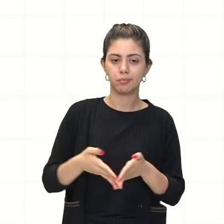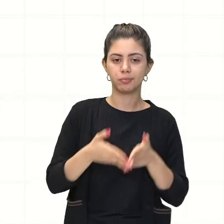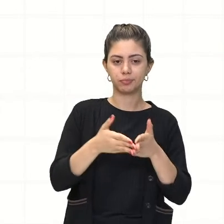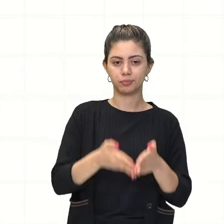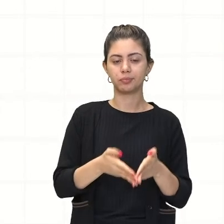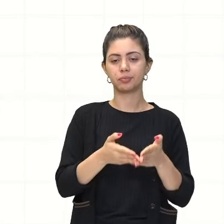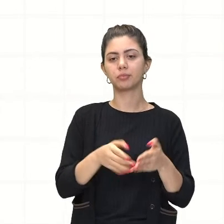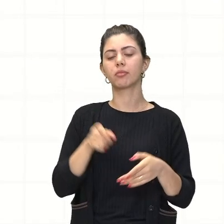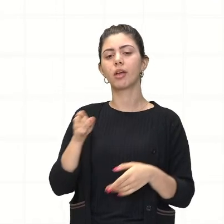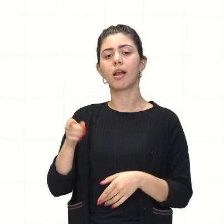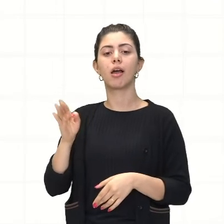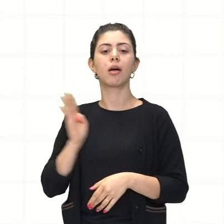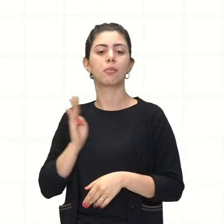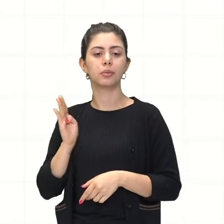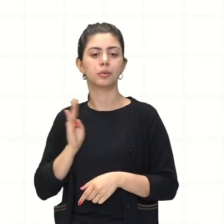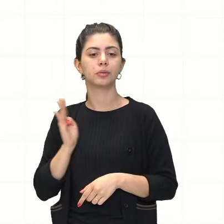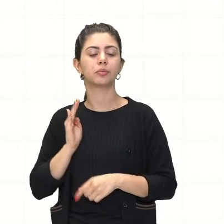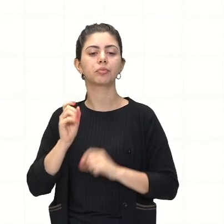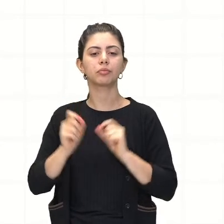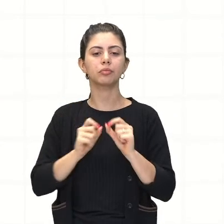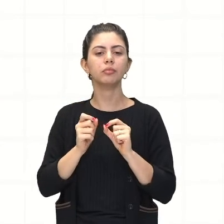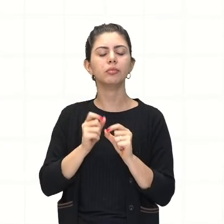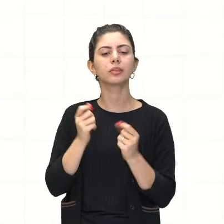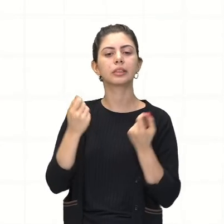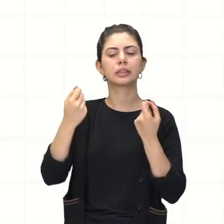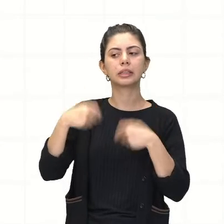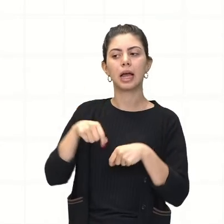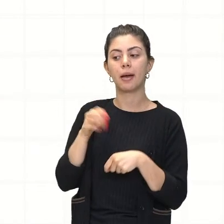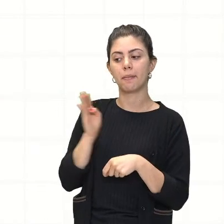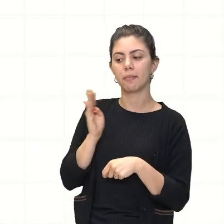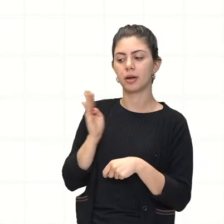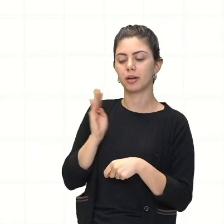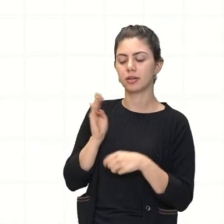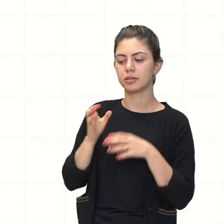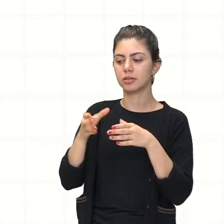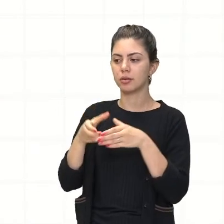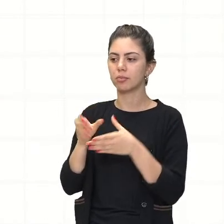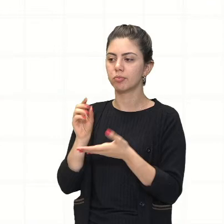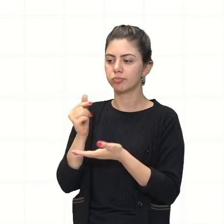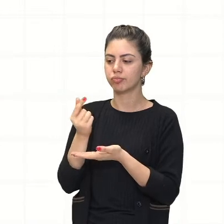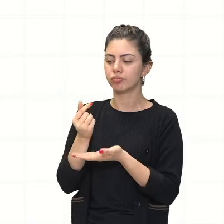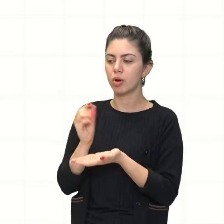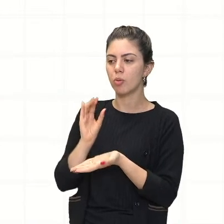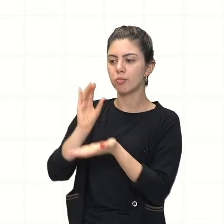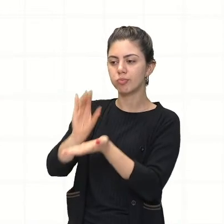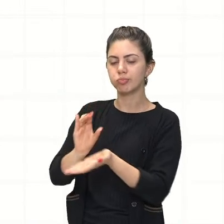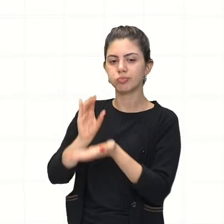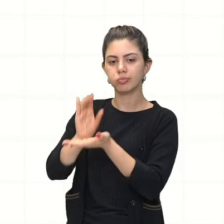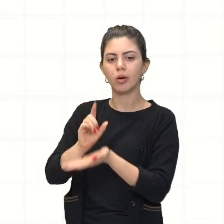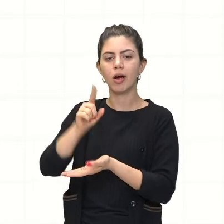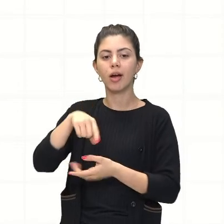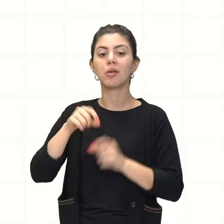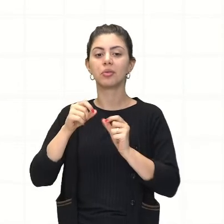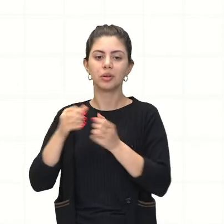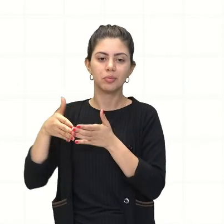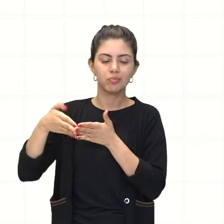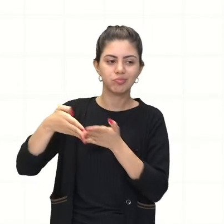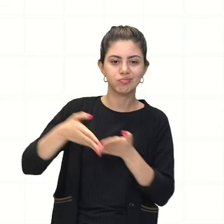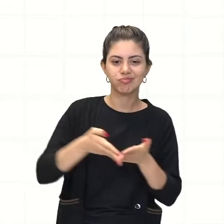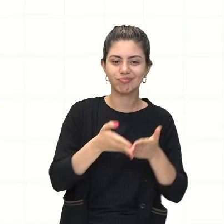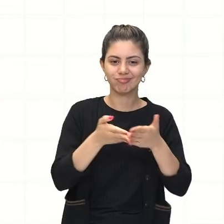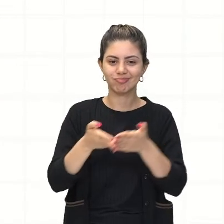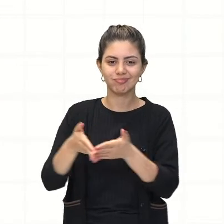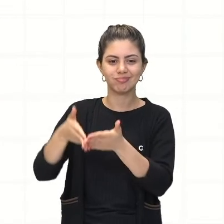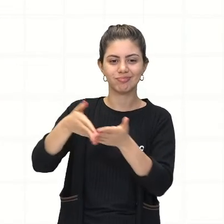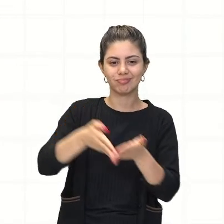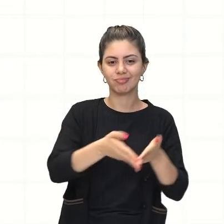essa burguesia que vai passar a financiar o que a gente vai chamar posteriormente das expedições marítimas.